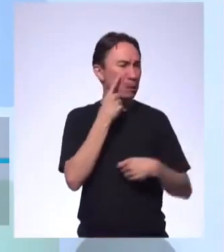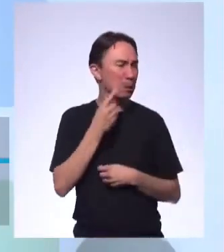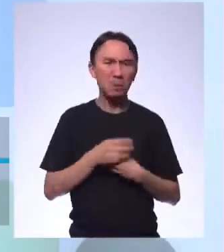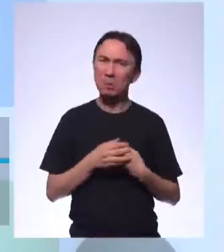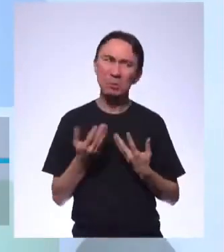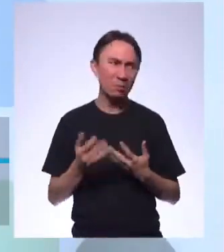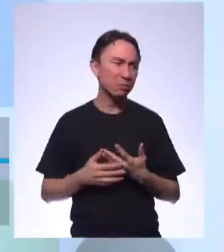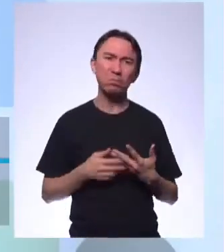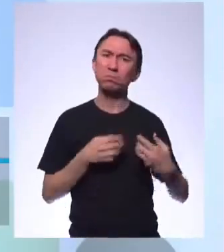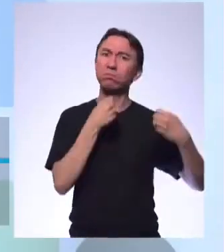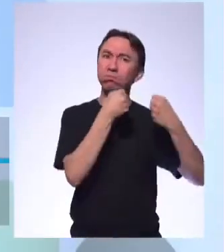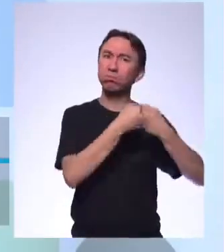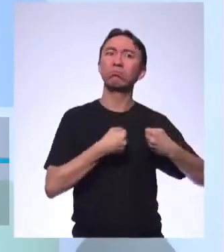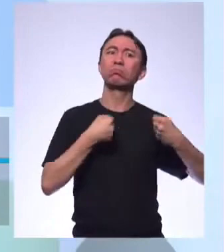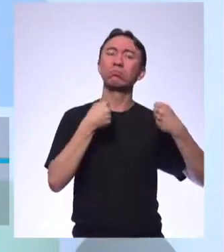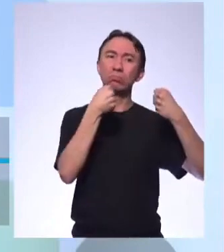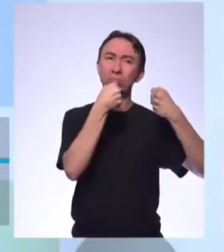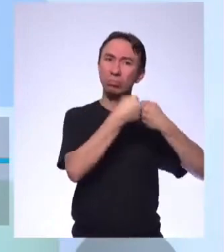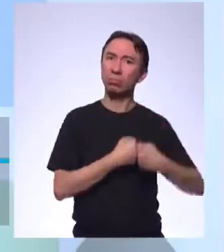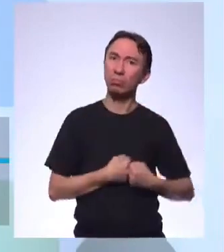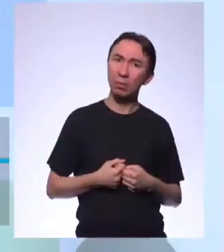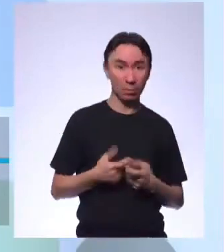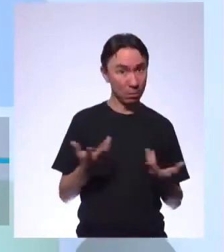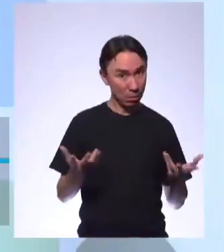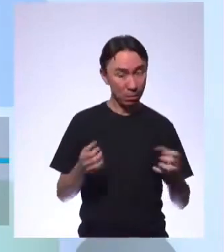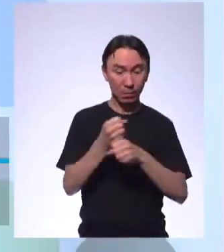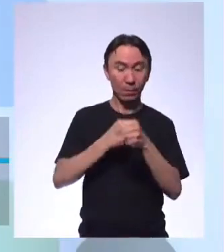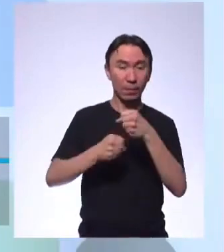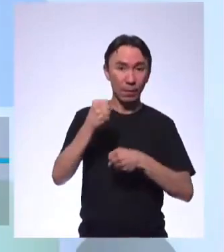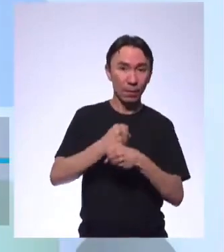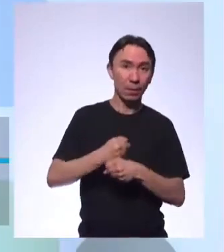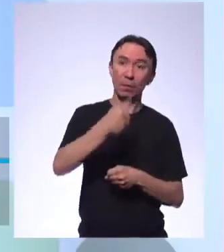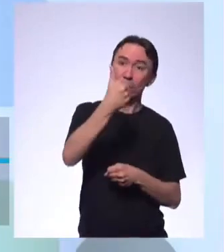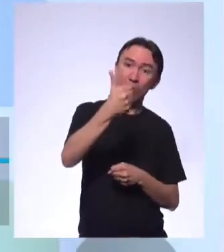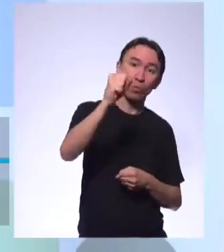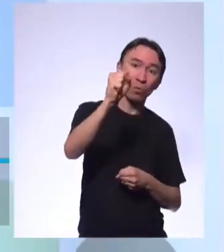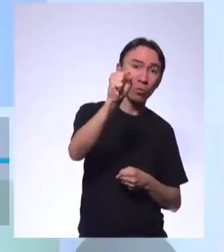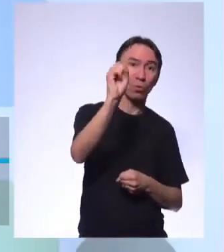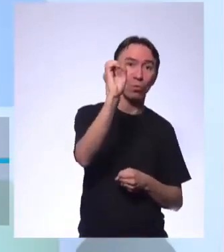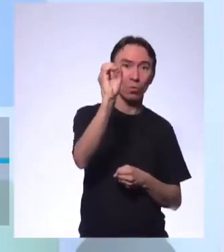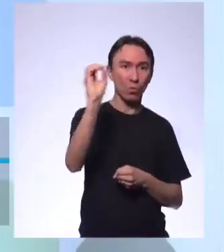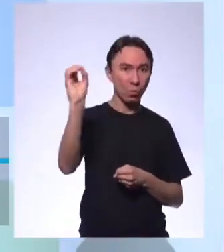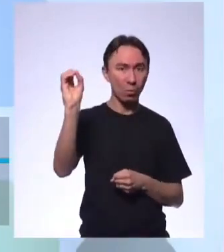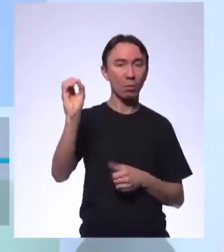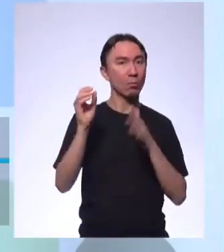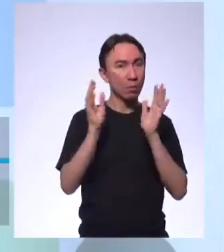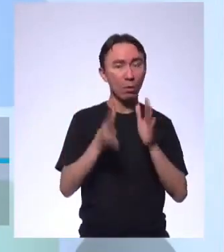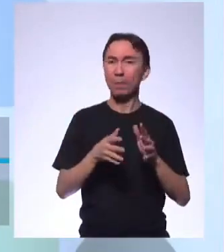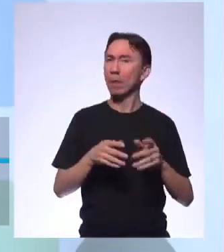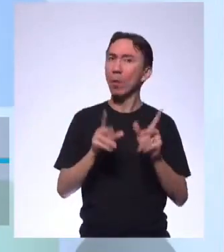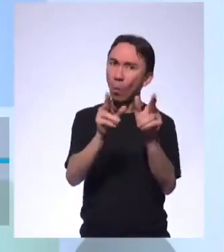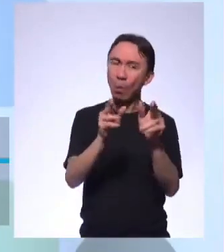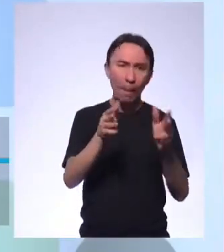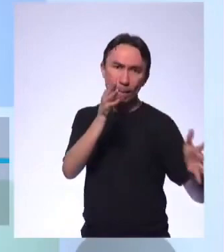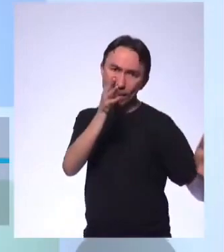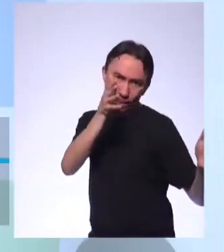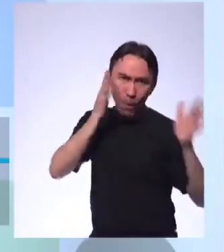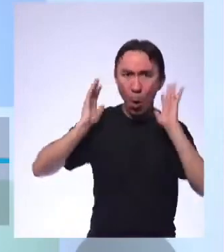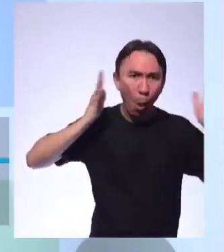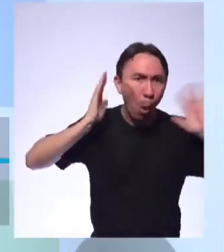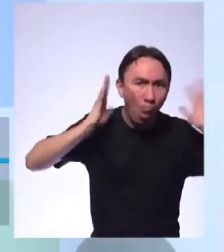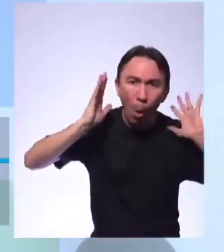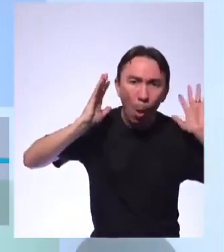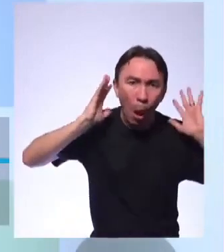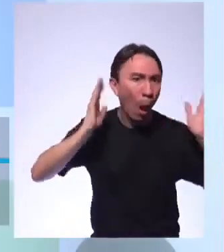naquela época. Então, pensa que em 1800, isso já era um avanço. Apesar da gente não ter a mulher escrevendo, mas a gente tem a